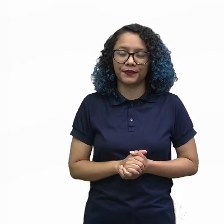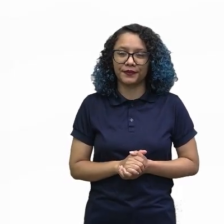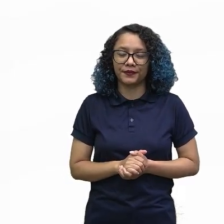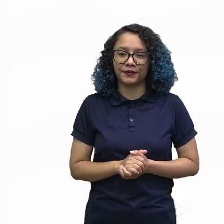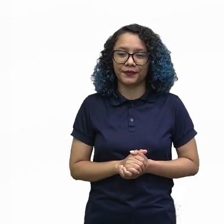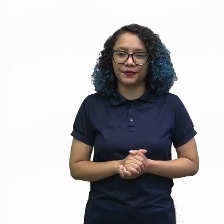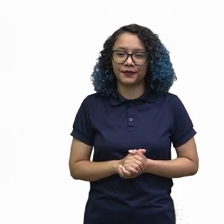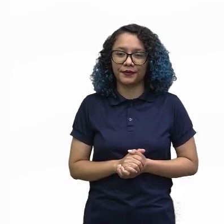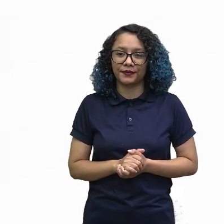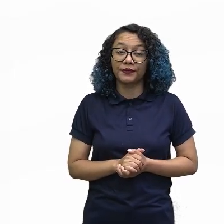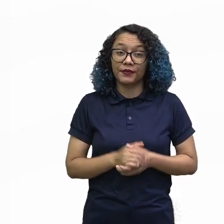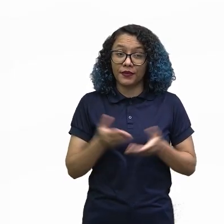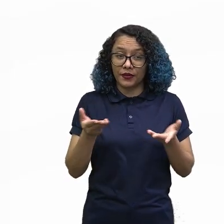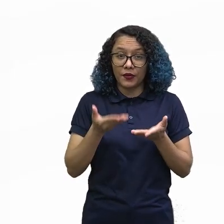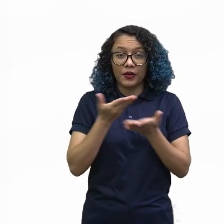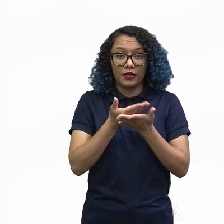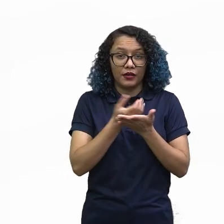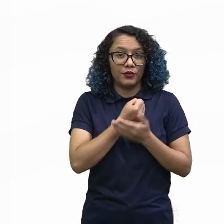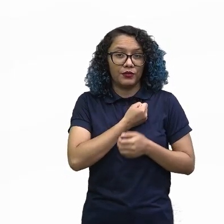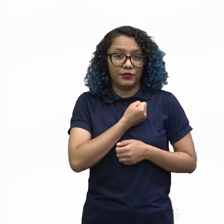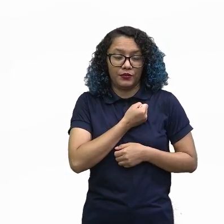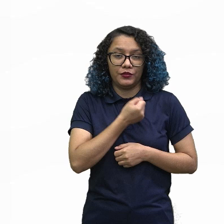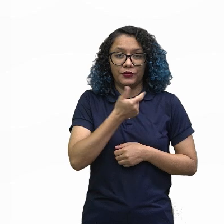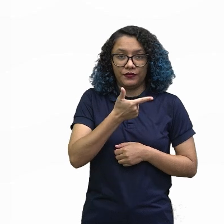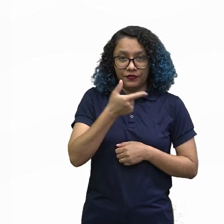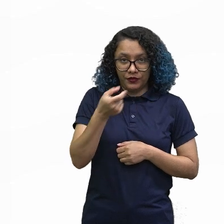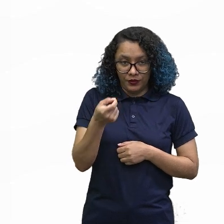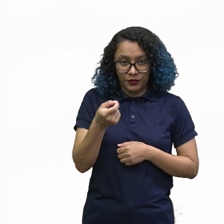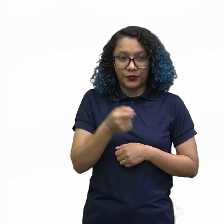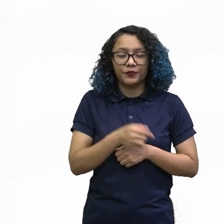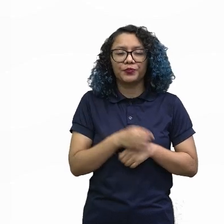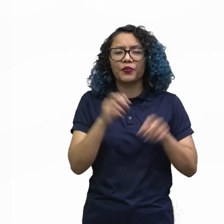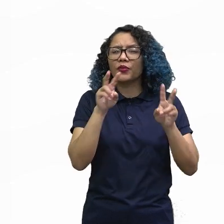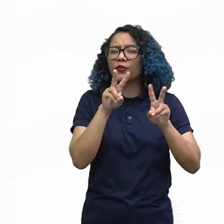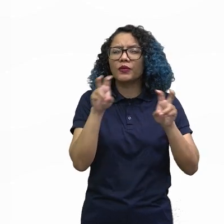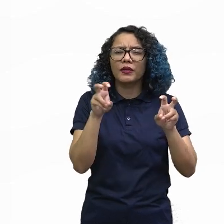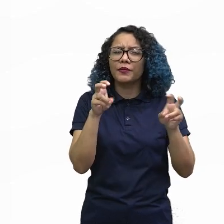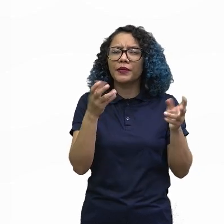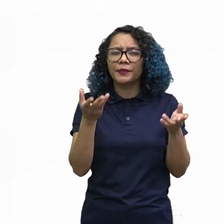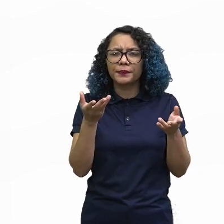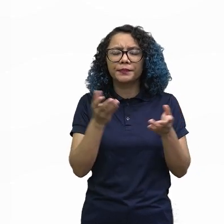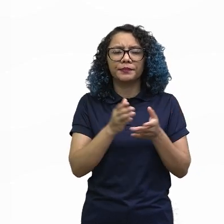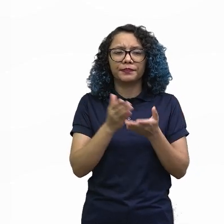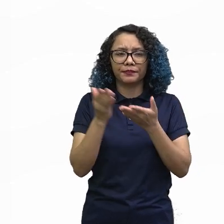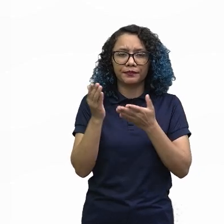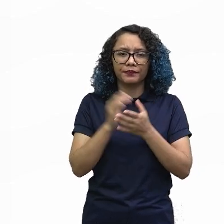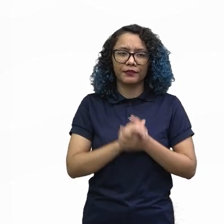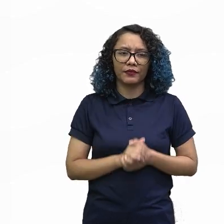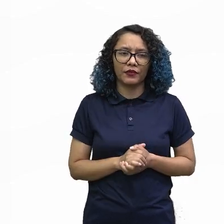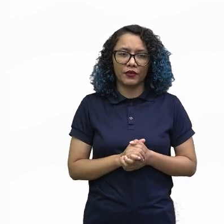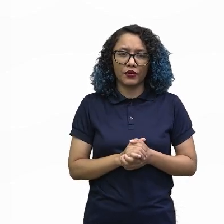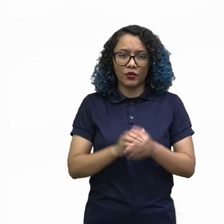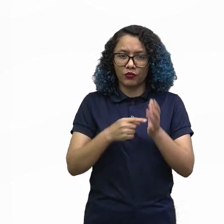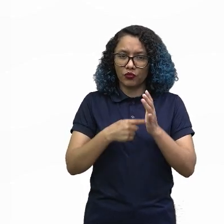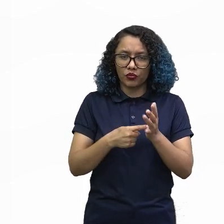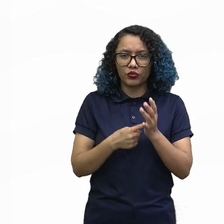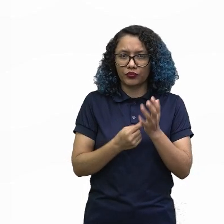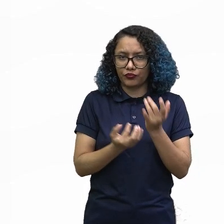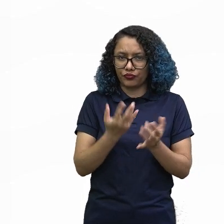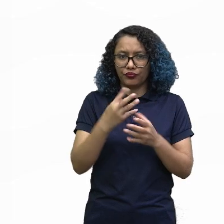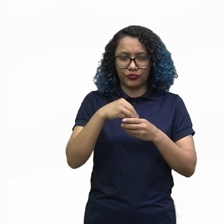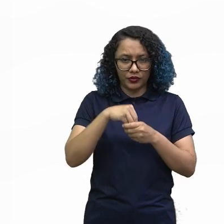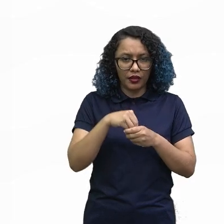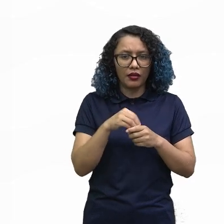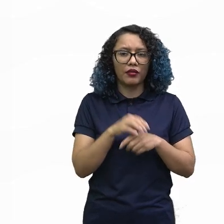nós teremos agora a aula de número 20, o objeto de conhecimento, motor de combustão